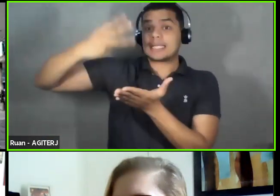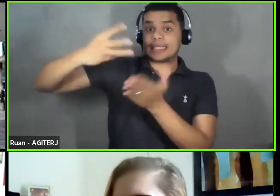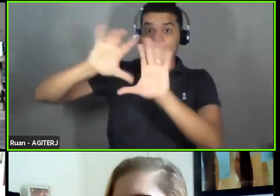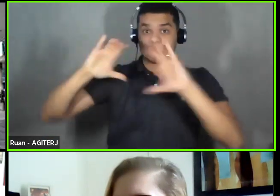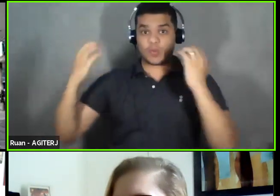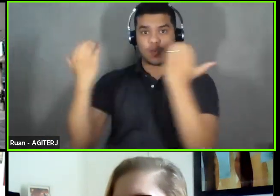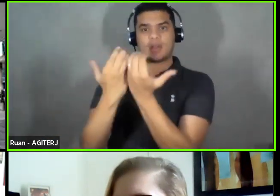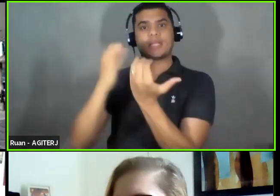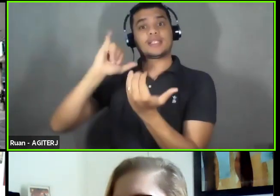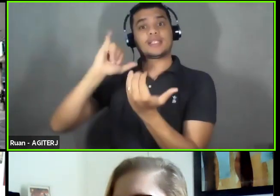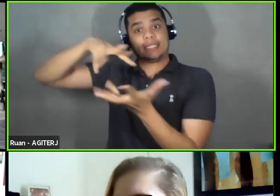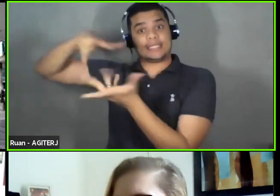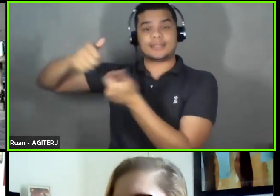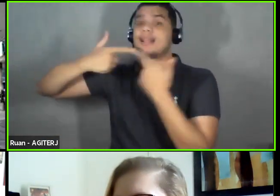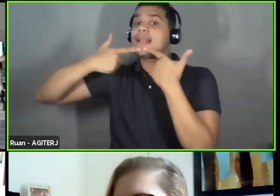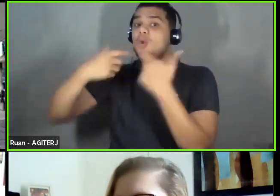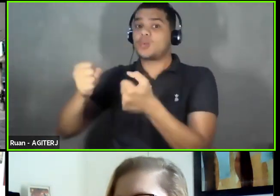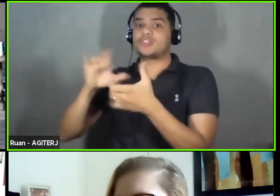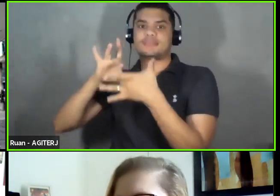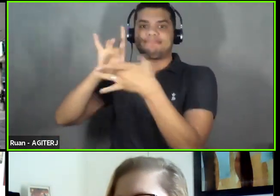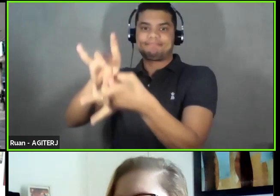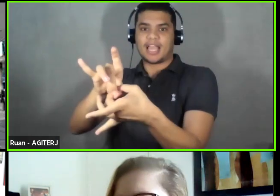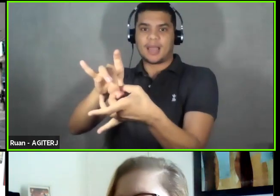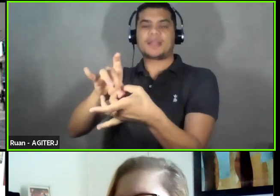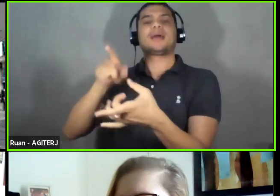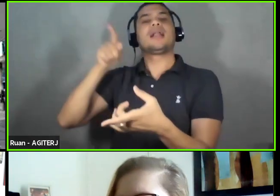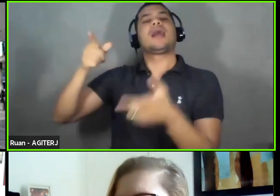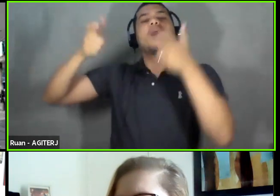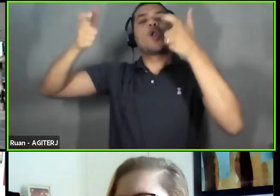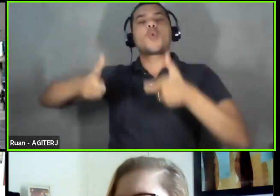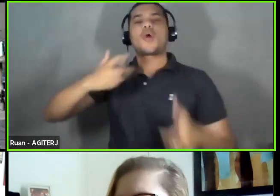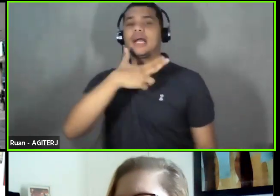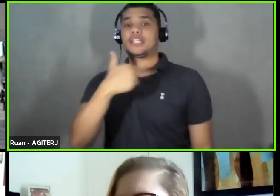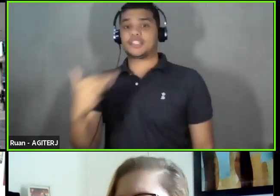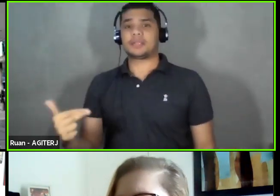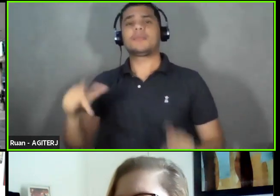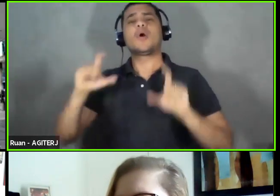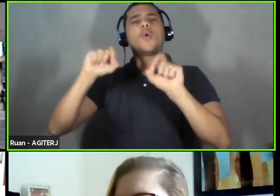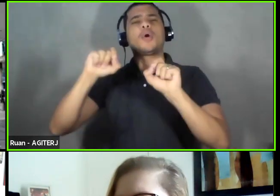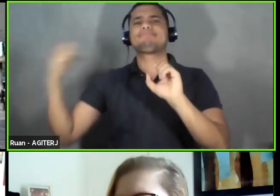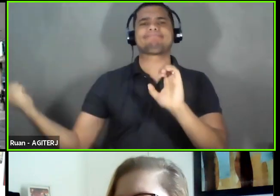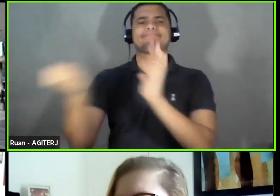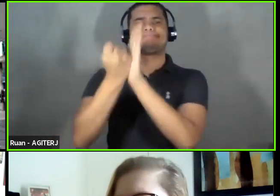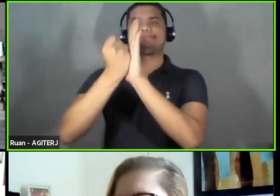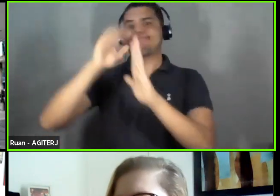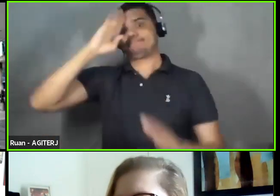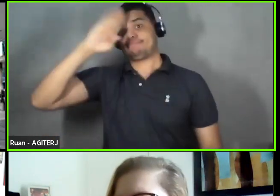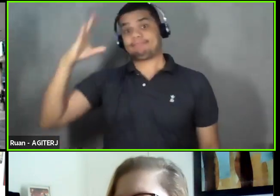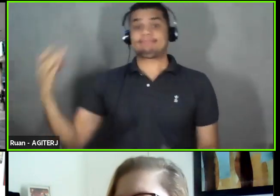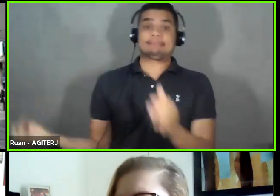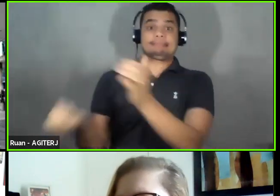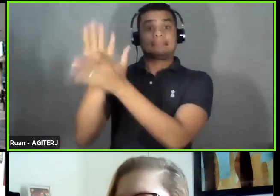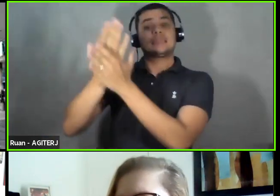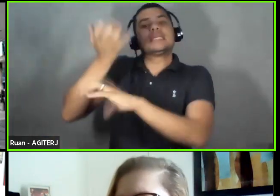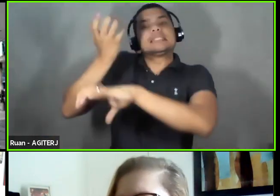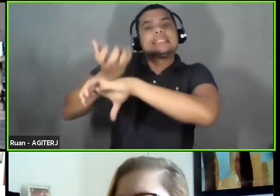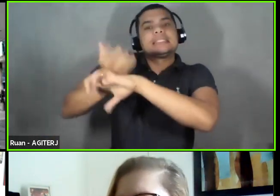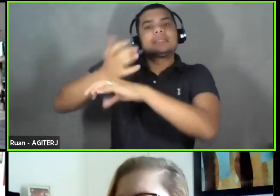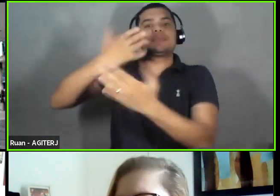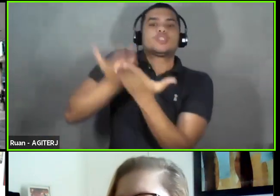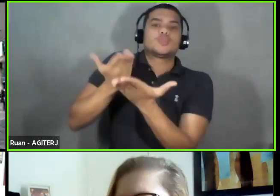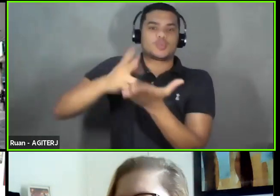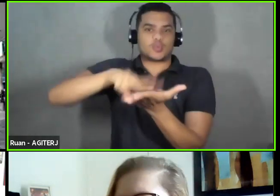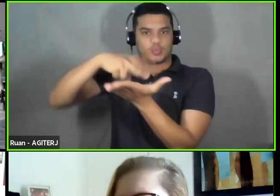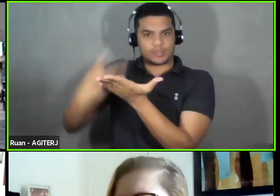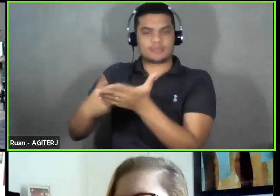Congresso Internacional de Linguística Aplicada, em Copenhague, é considerado o marco fundador da disciplina Estudos da Tradução,